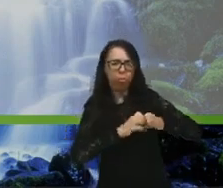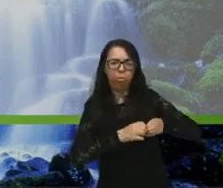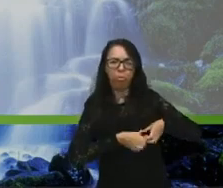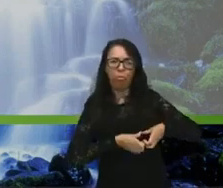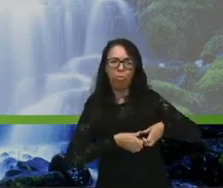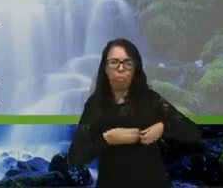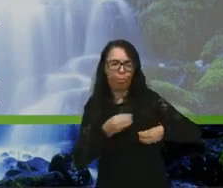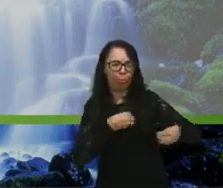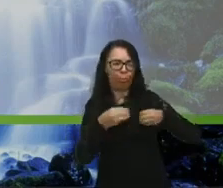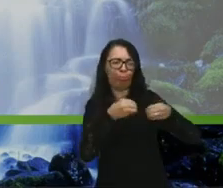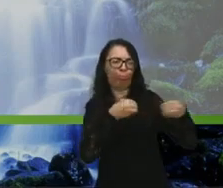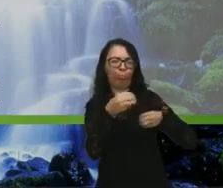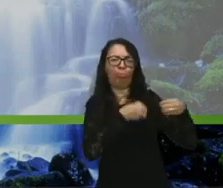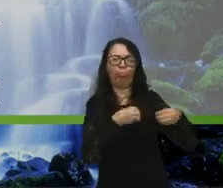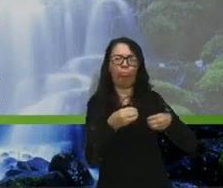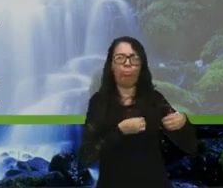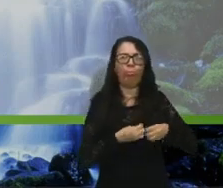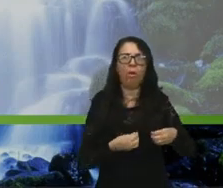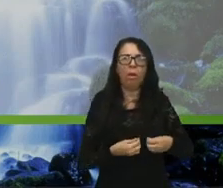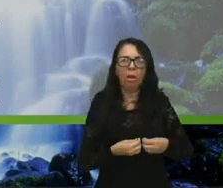ganância para ter o melhor ainda,